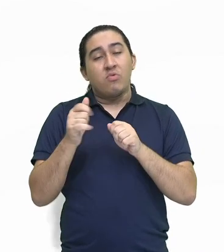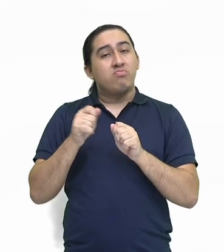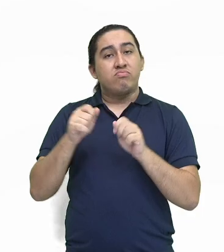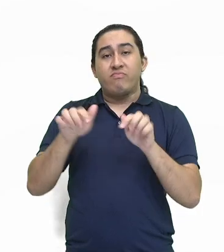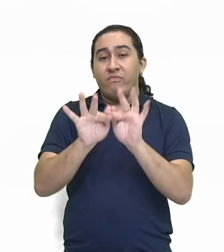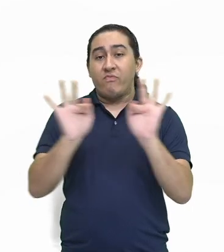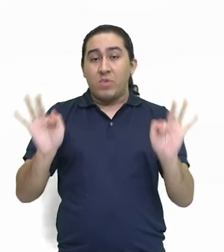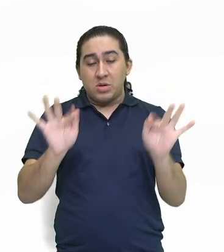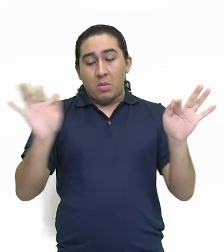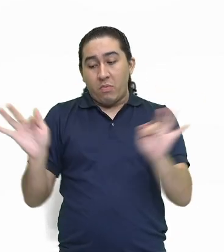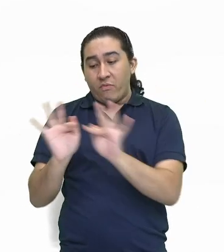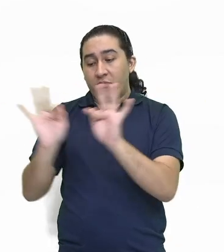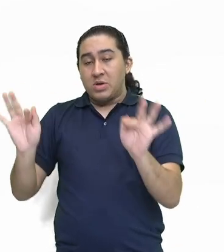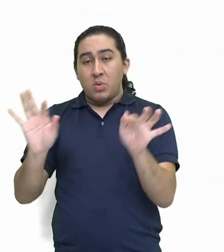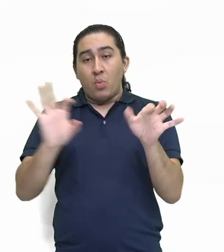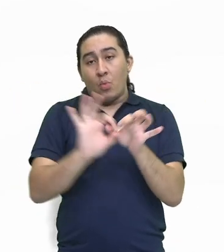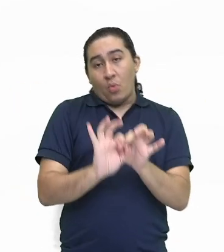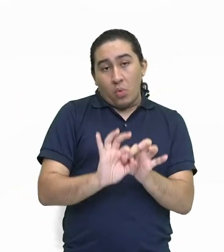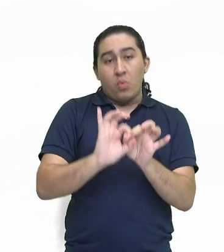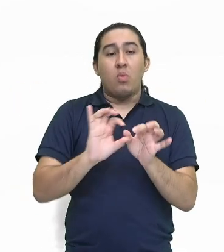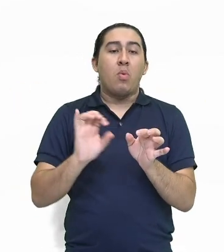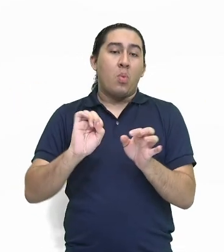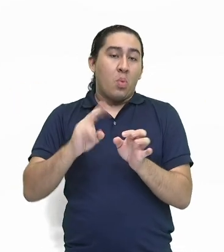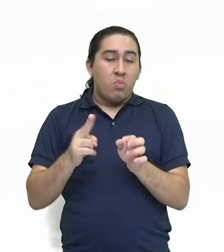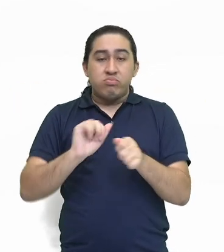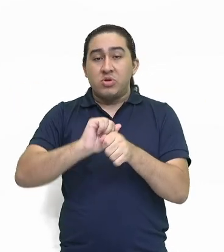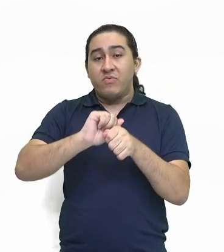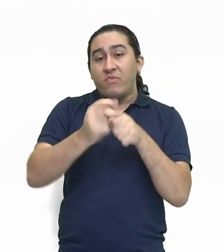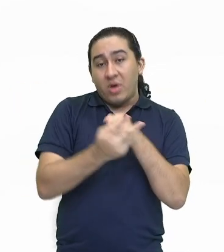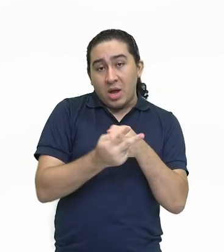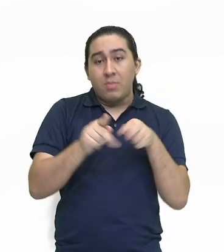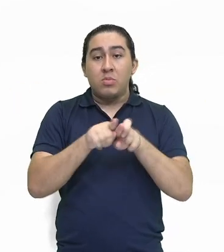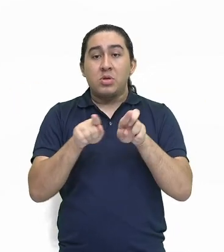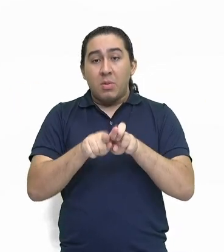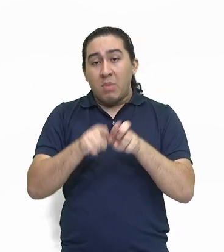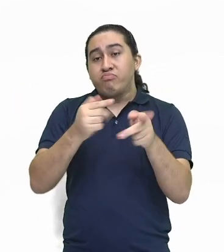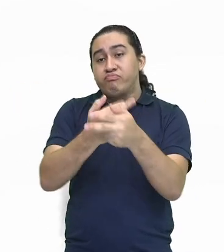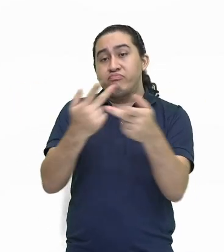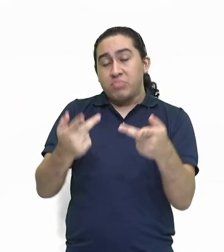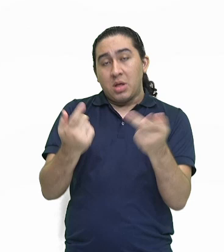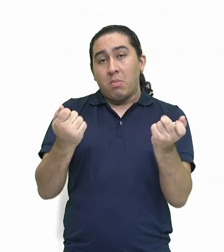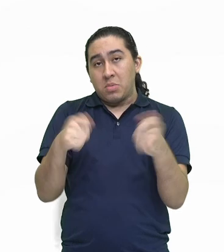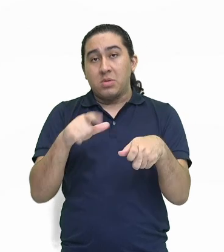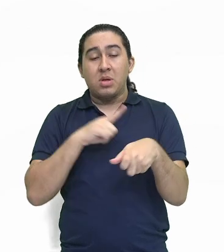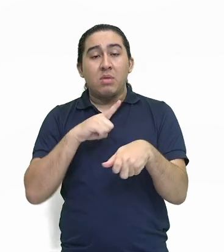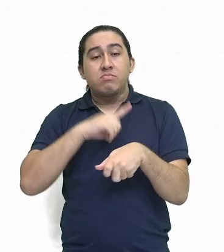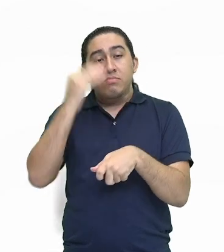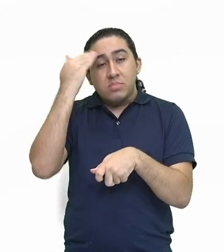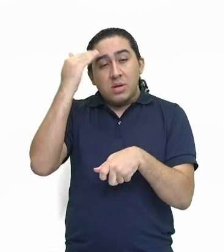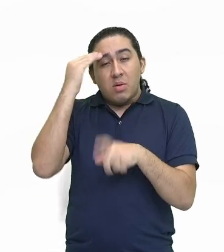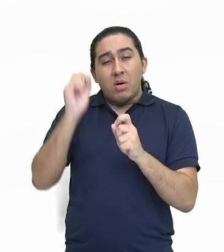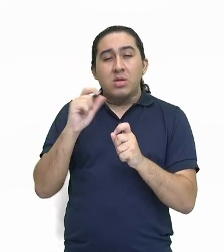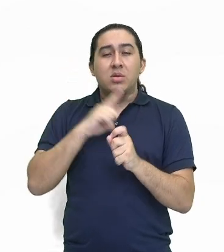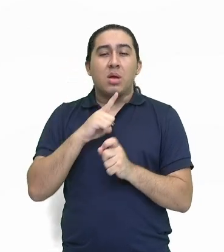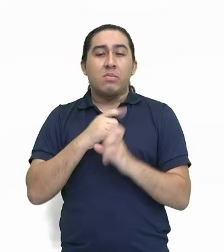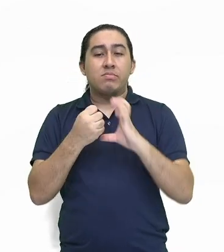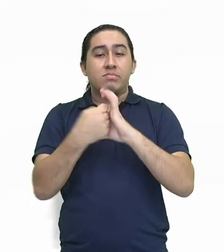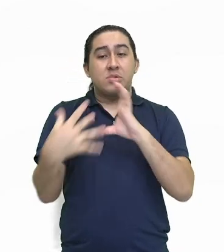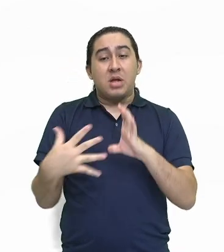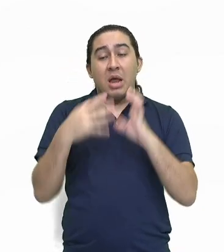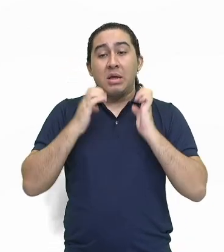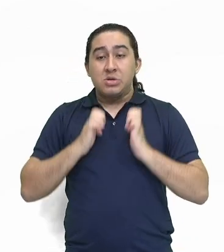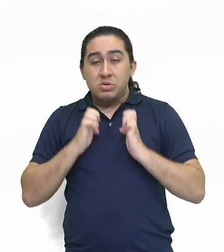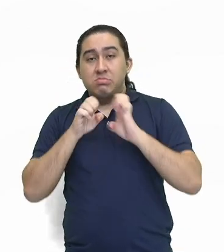orações adjetivas, advérbios, locuções ou orações adverbiais, a apreciação, avaliação de aspectos